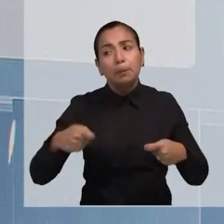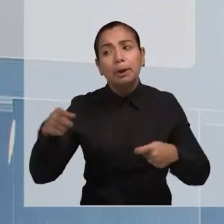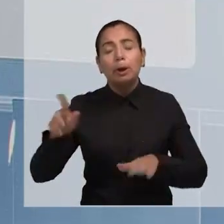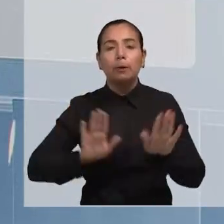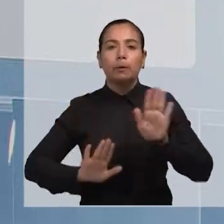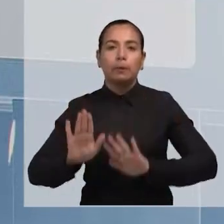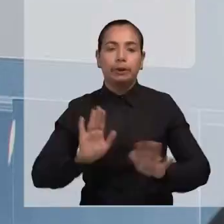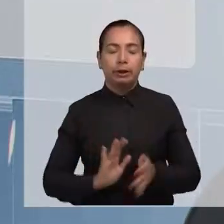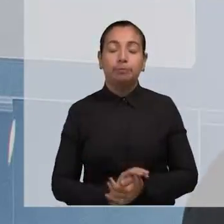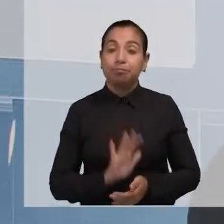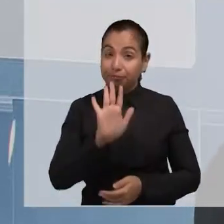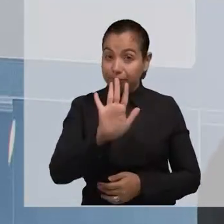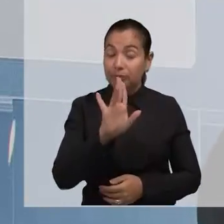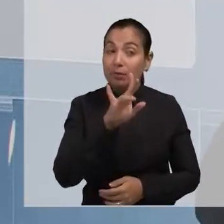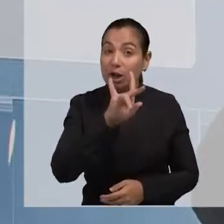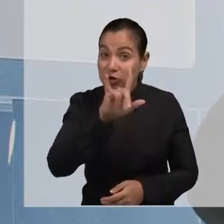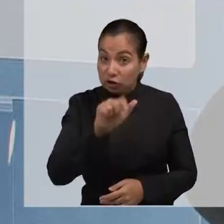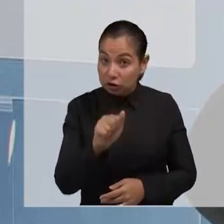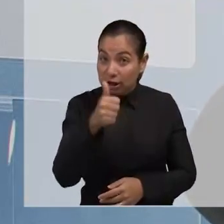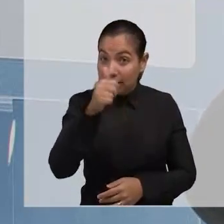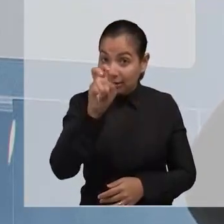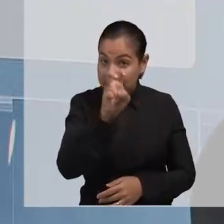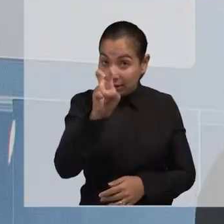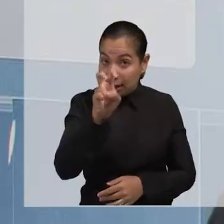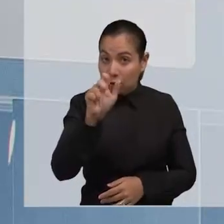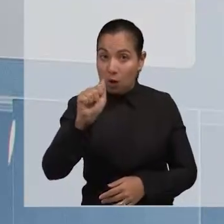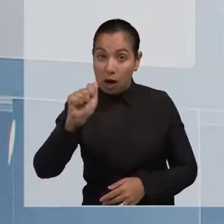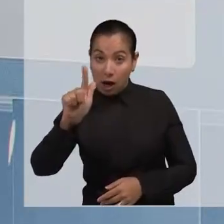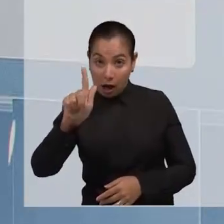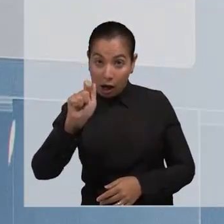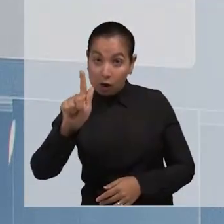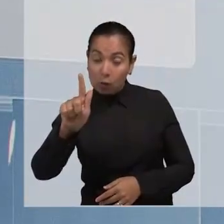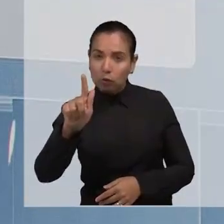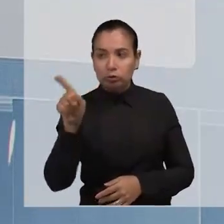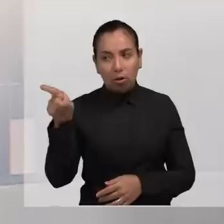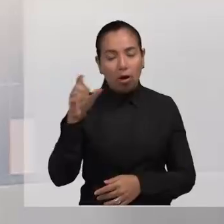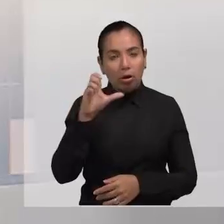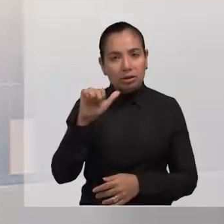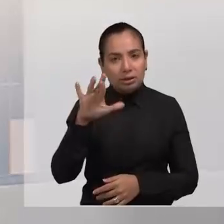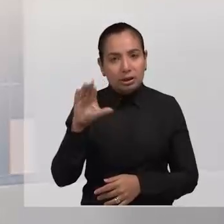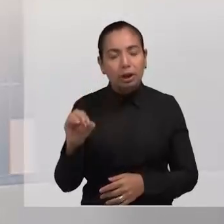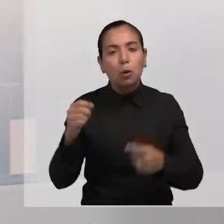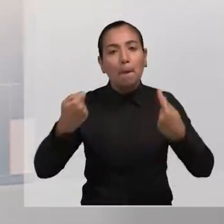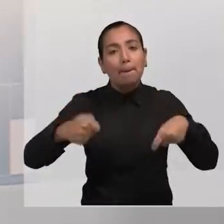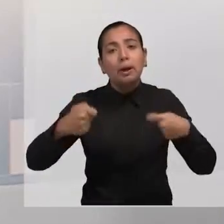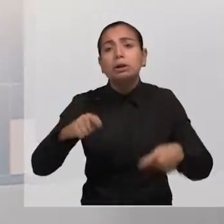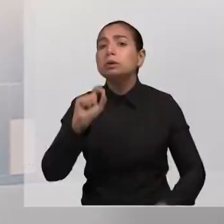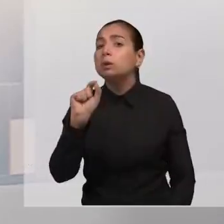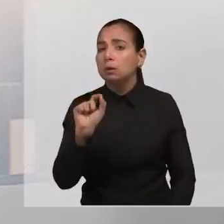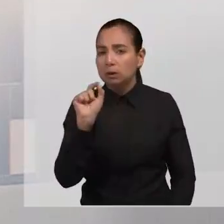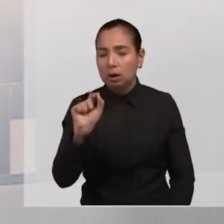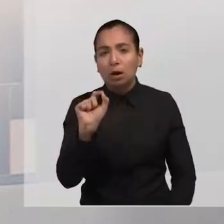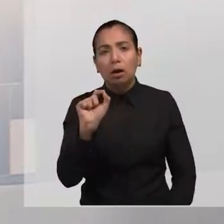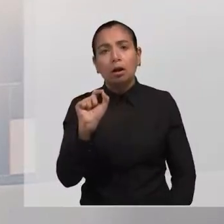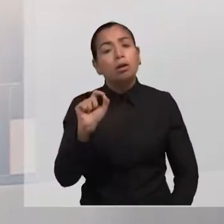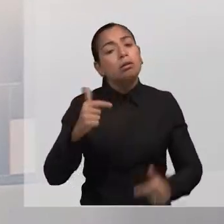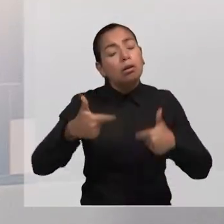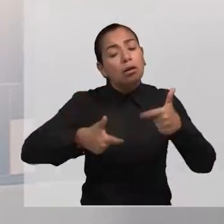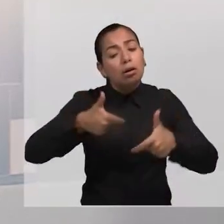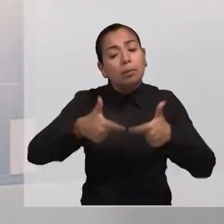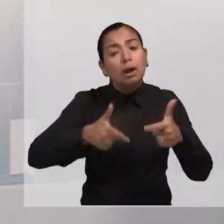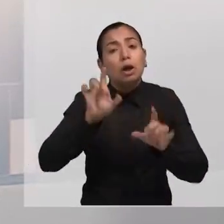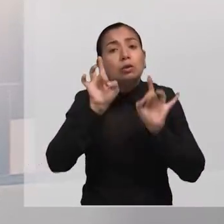Eu acho que até o dia 5 de agosto, eu acho que o Ciro deva simplesmente trabalhar só